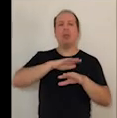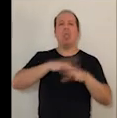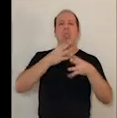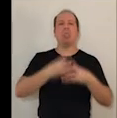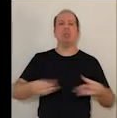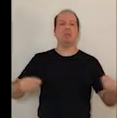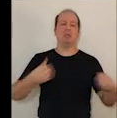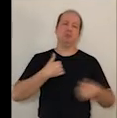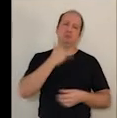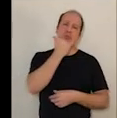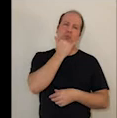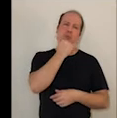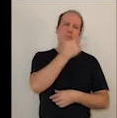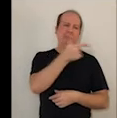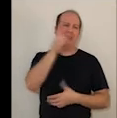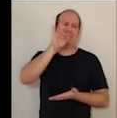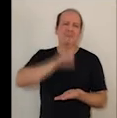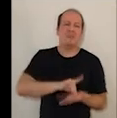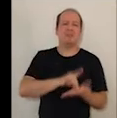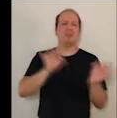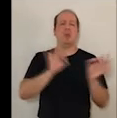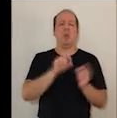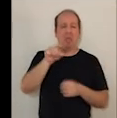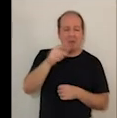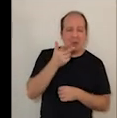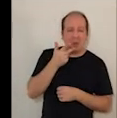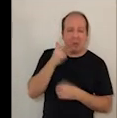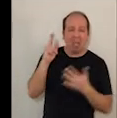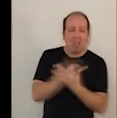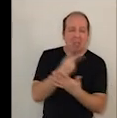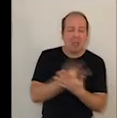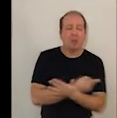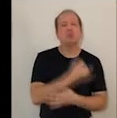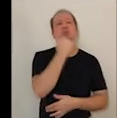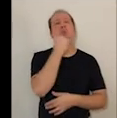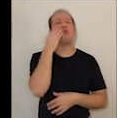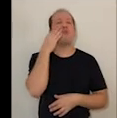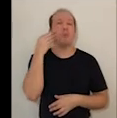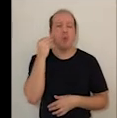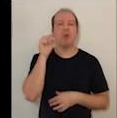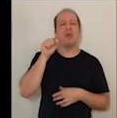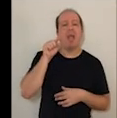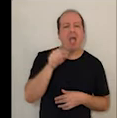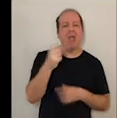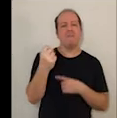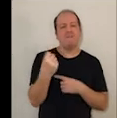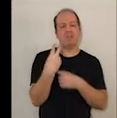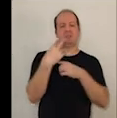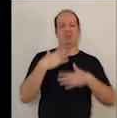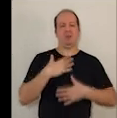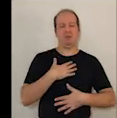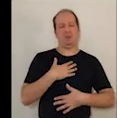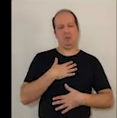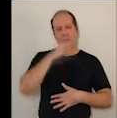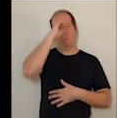só afirmação desse senhor ficou de pé. Volpone é a grande vítima aqui. O